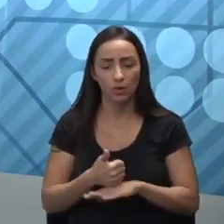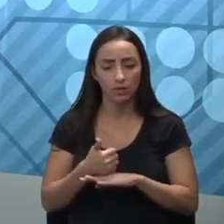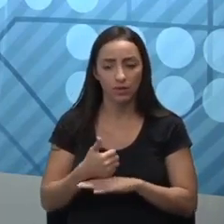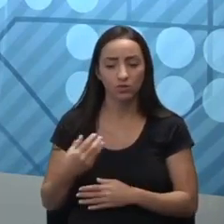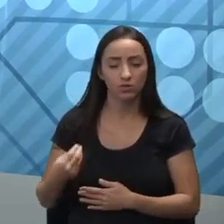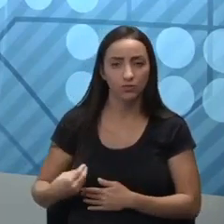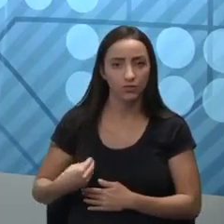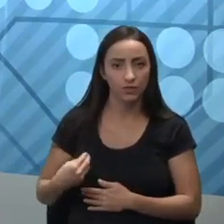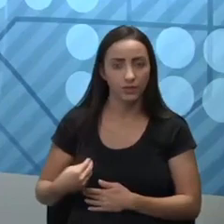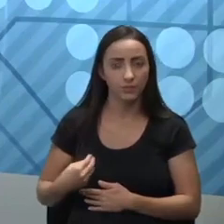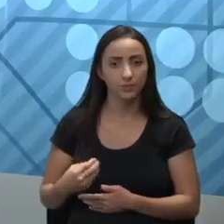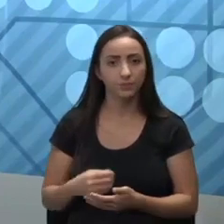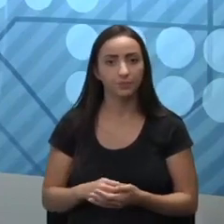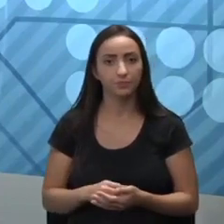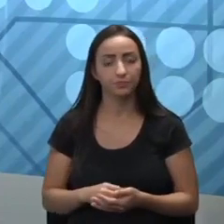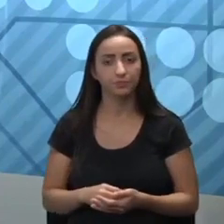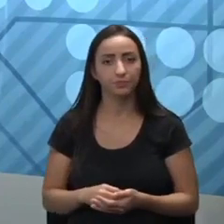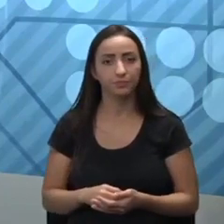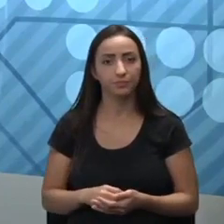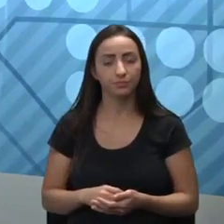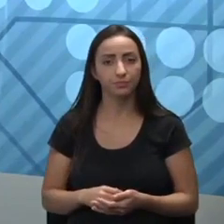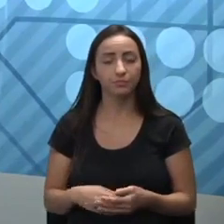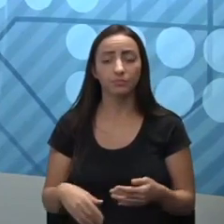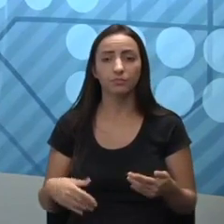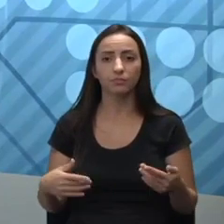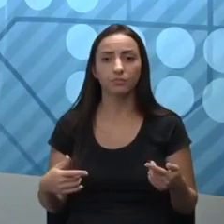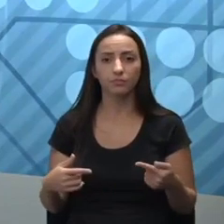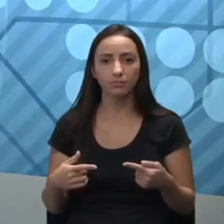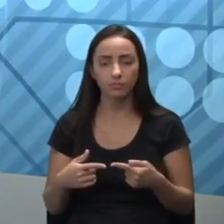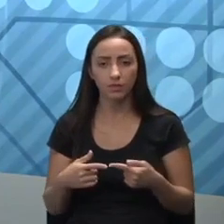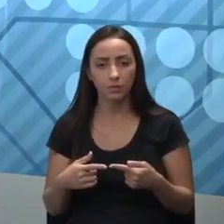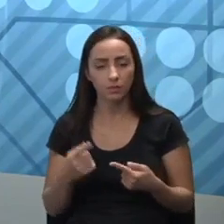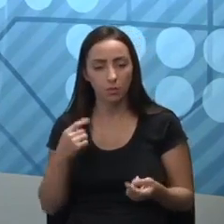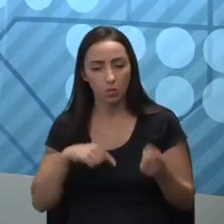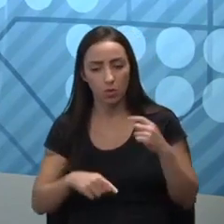uma qualidade de vida, tanto dos aspectos